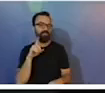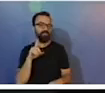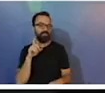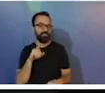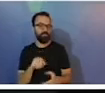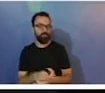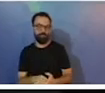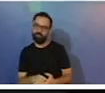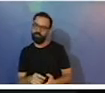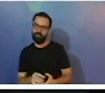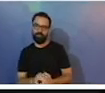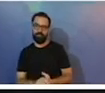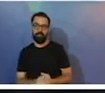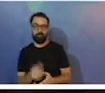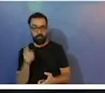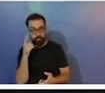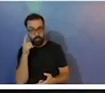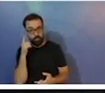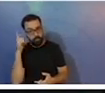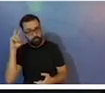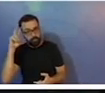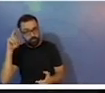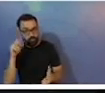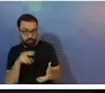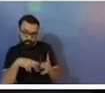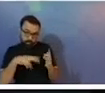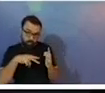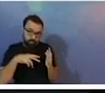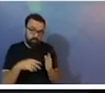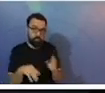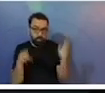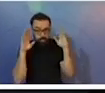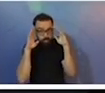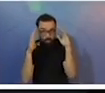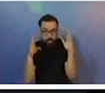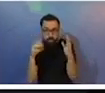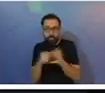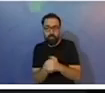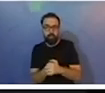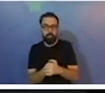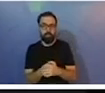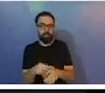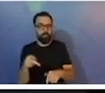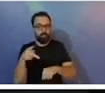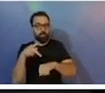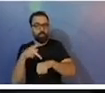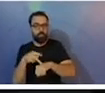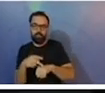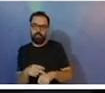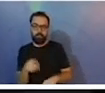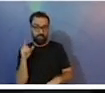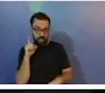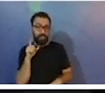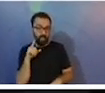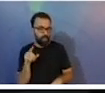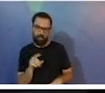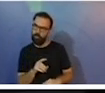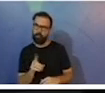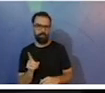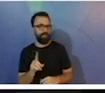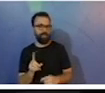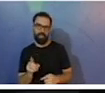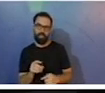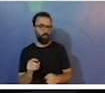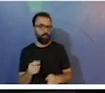quando a gente estava lendo o texto? Lembram que a professora falou, presta atenção no país? Que país que é mesmo? É